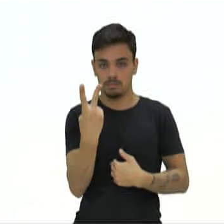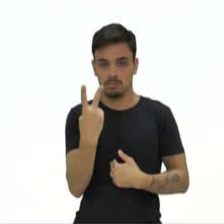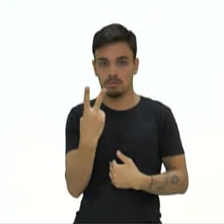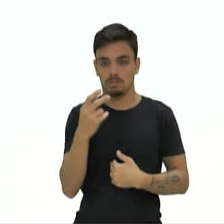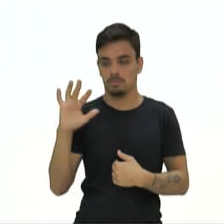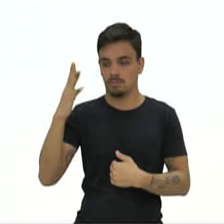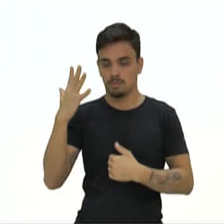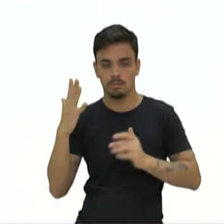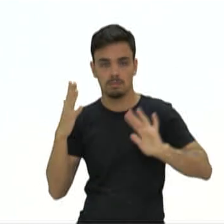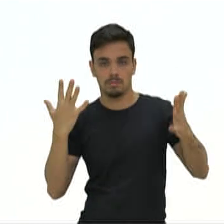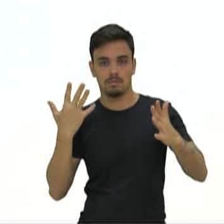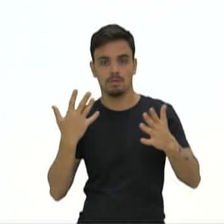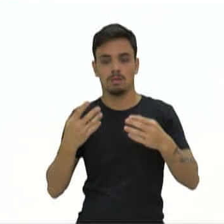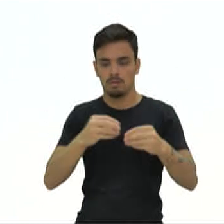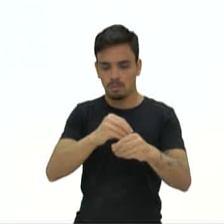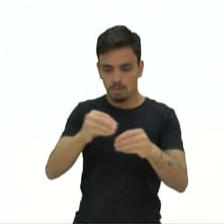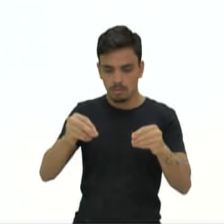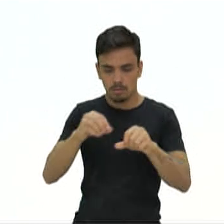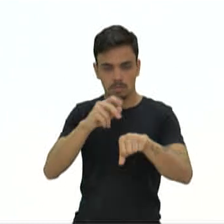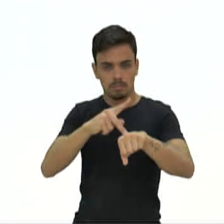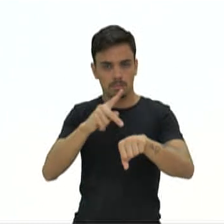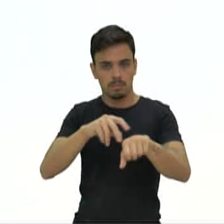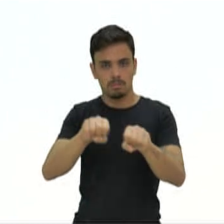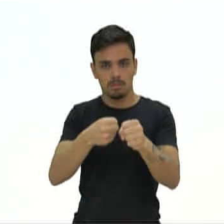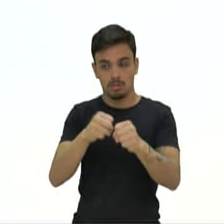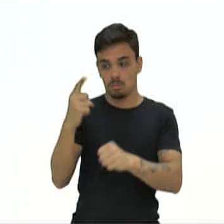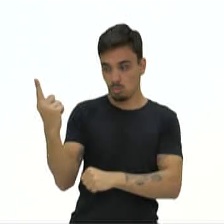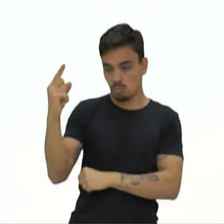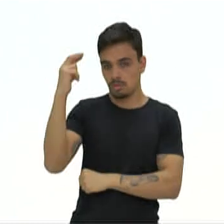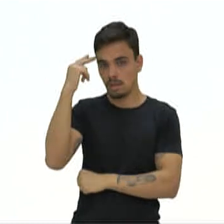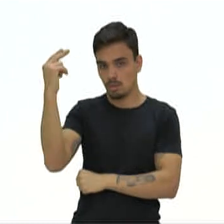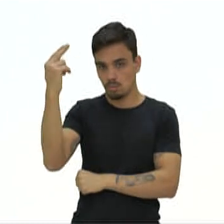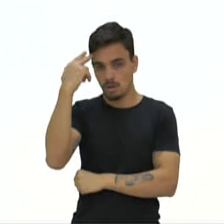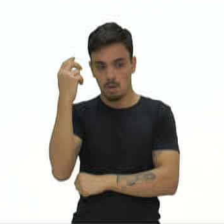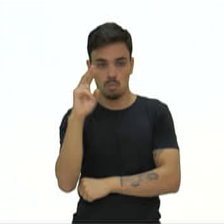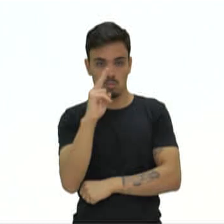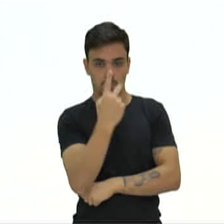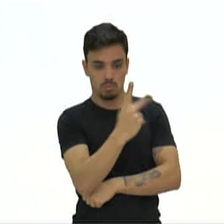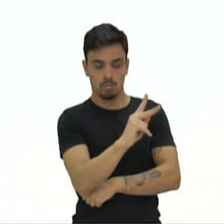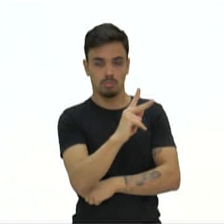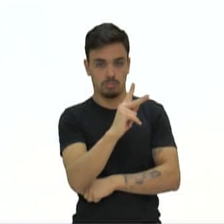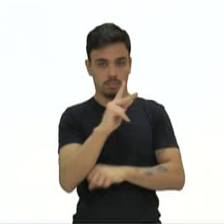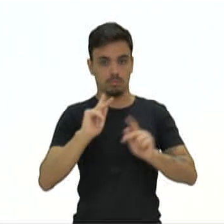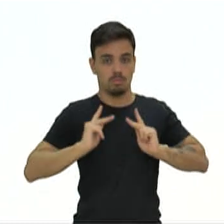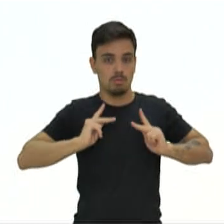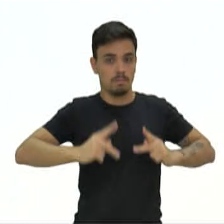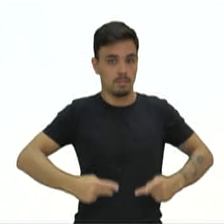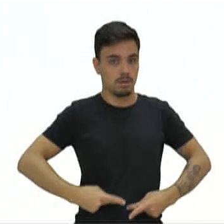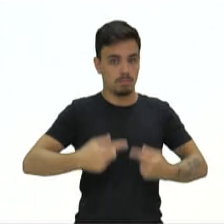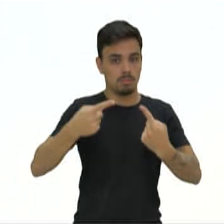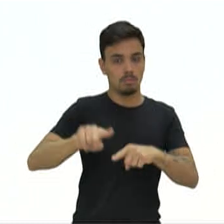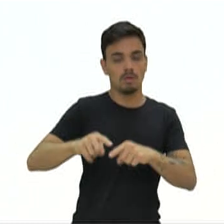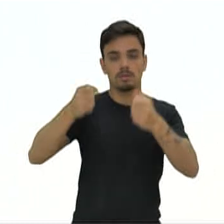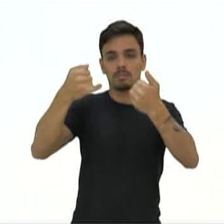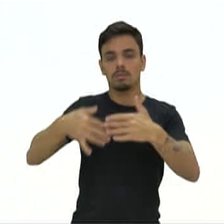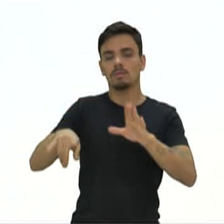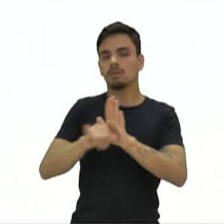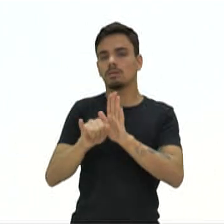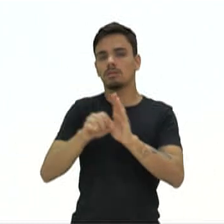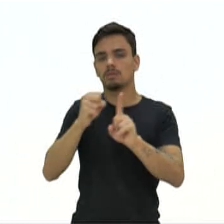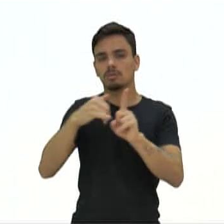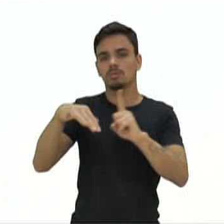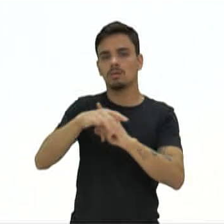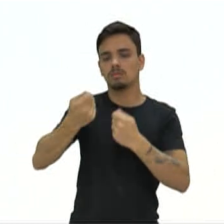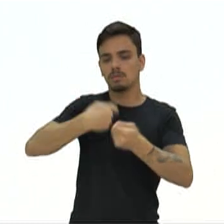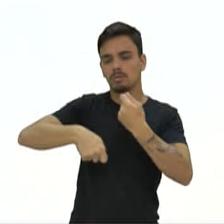contribuem para a erosão do solo, sendo um deles o natural e outro da ação humana. E identifique e explique um problema